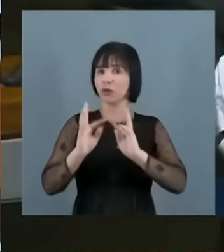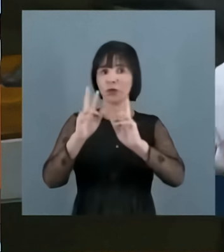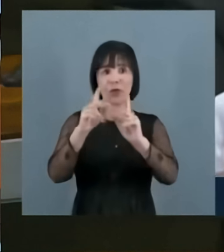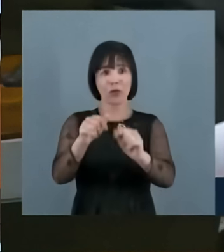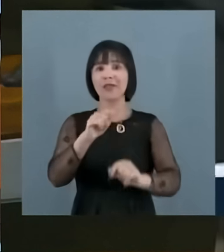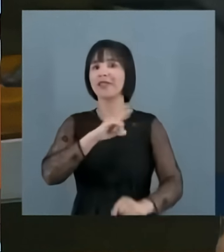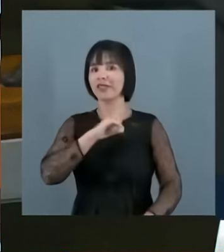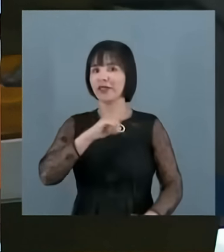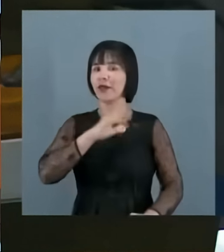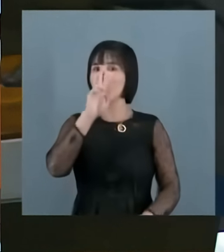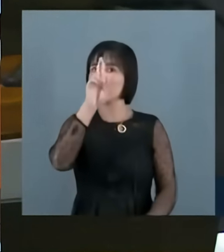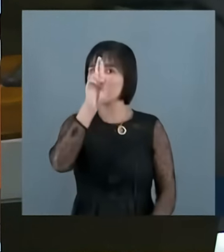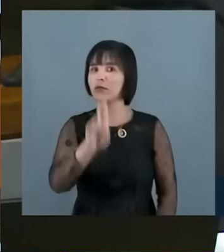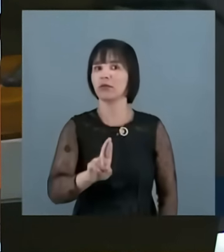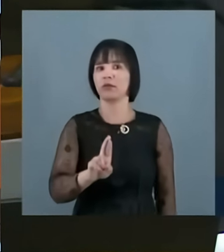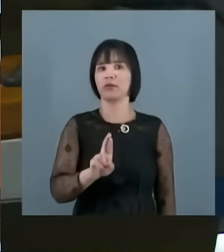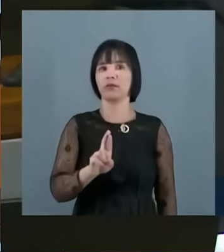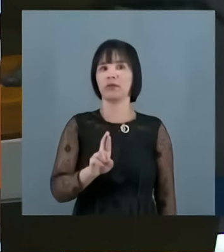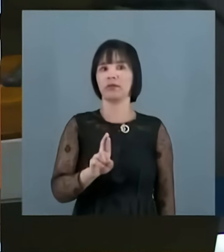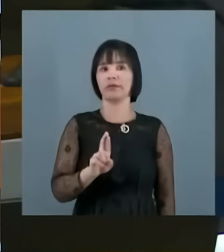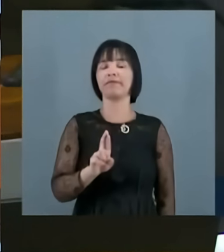tiveram grande resultado,